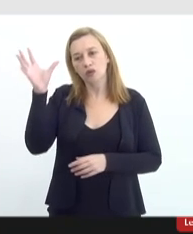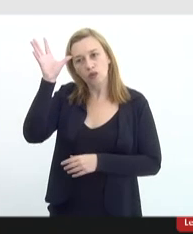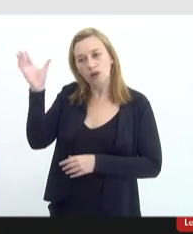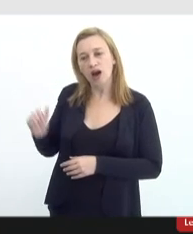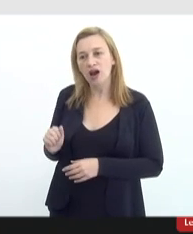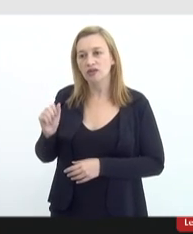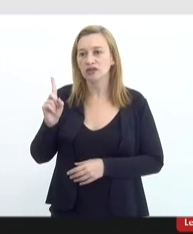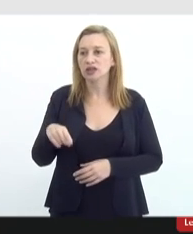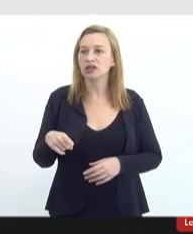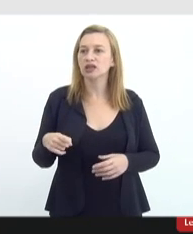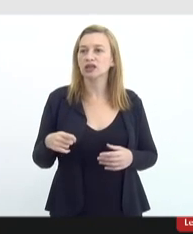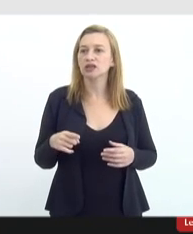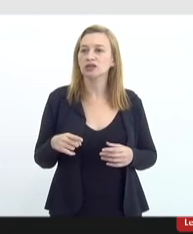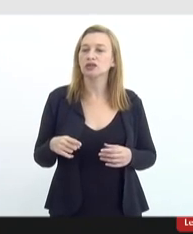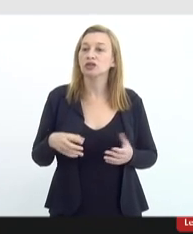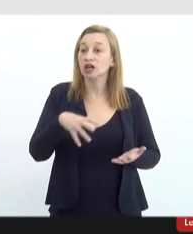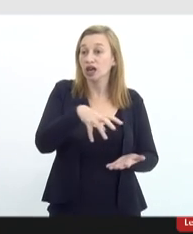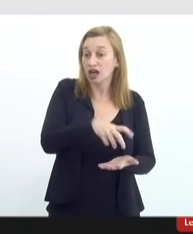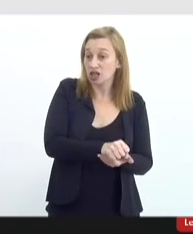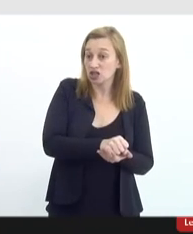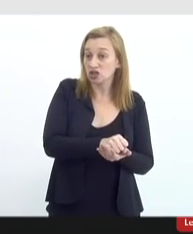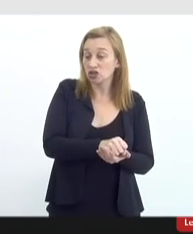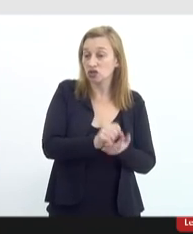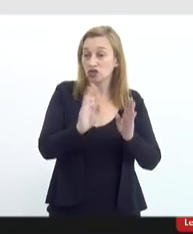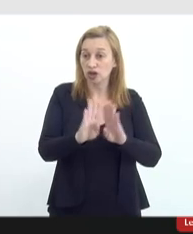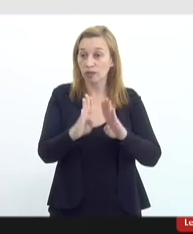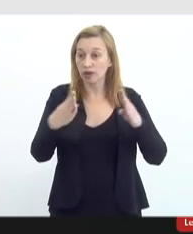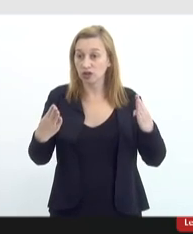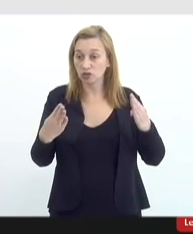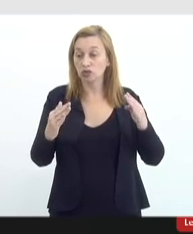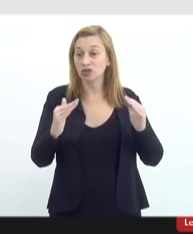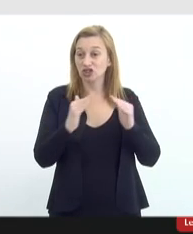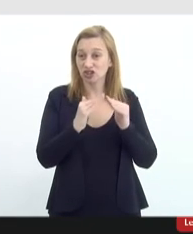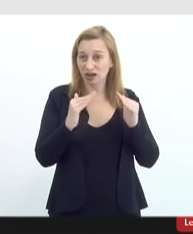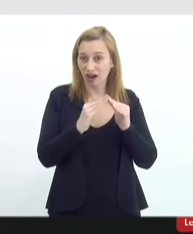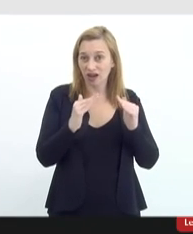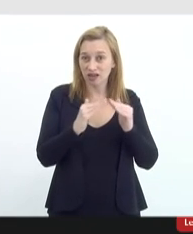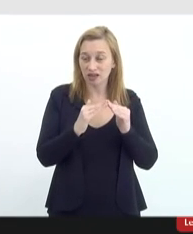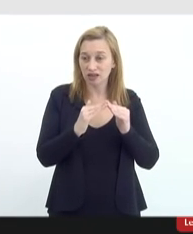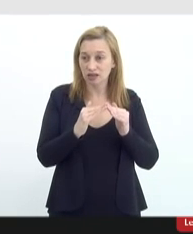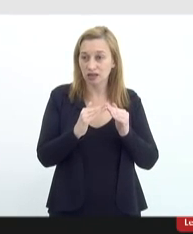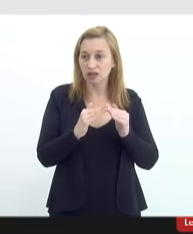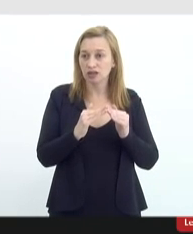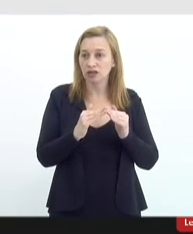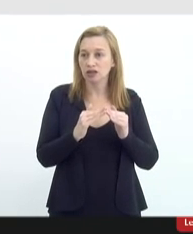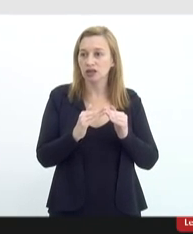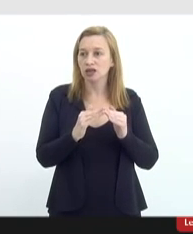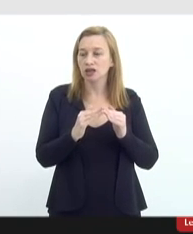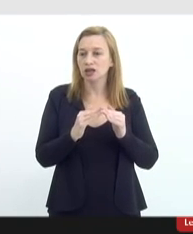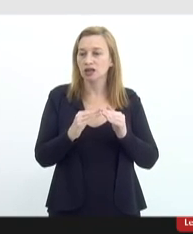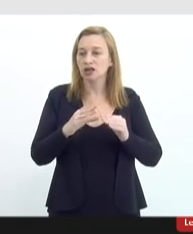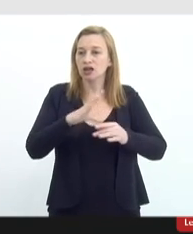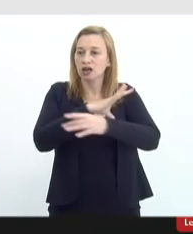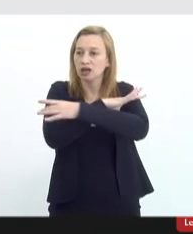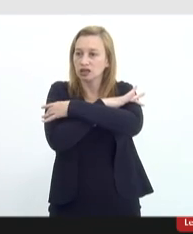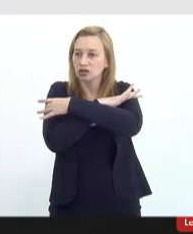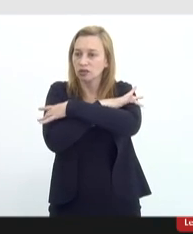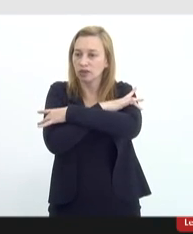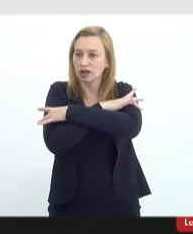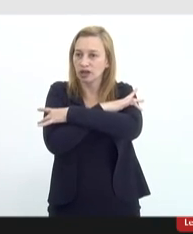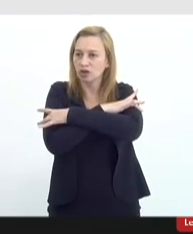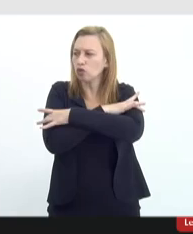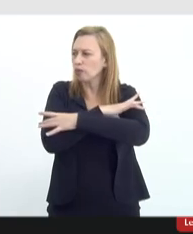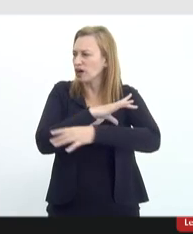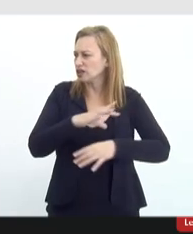Que a dinâmica de registro de abertura de casas, de candomblé e umbanda, é